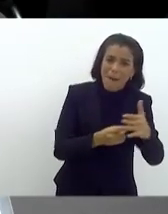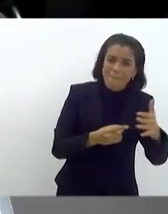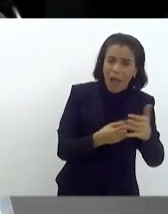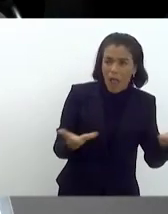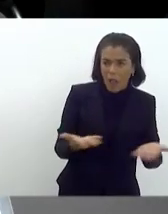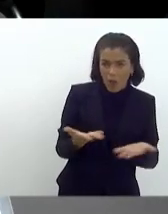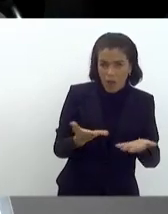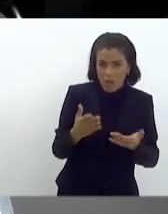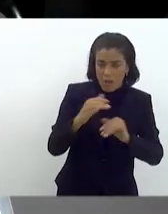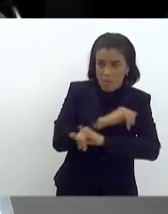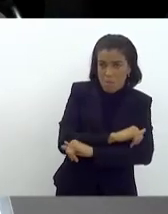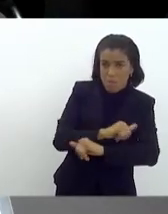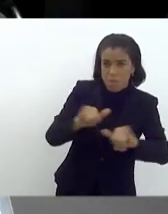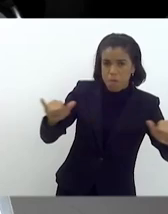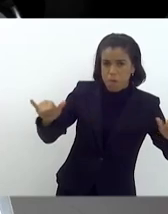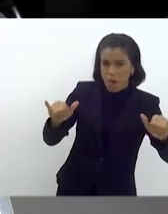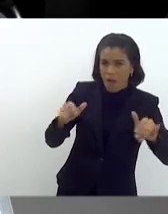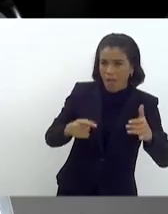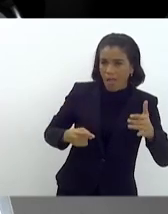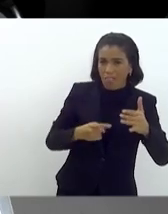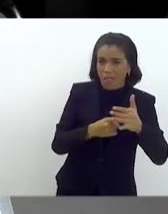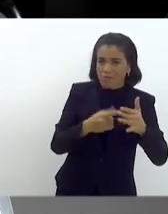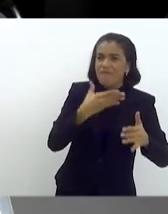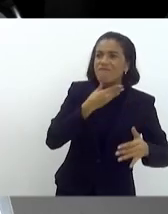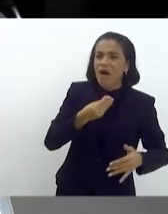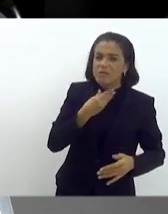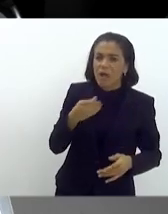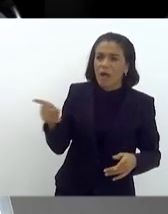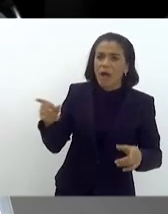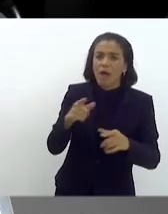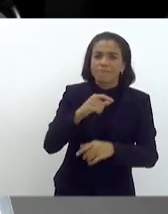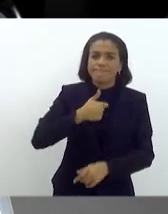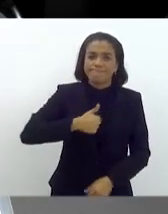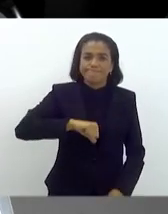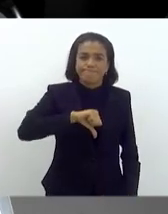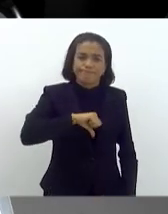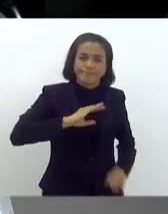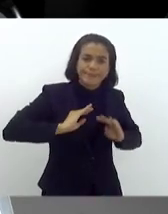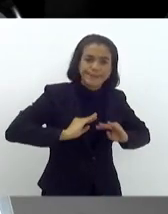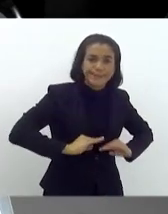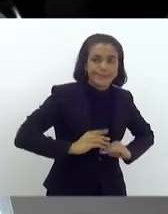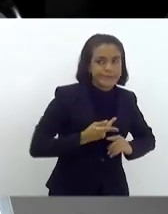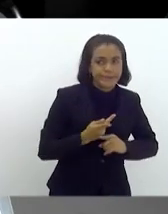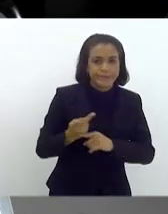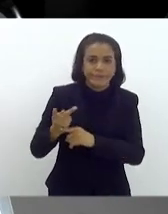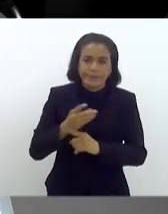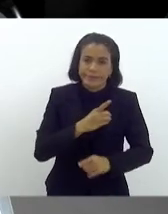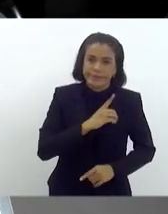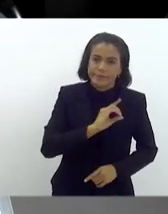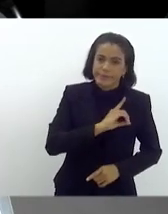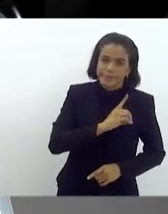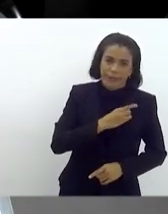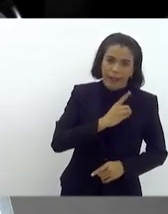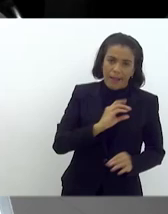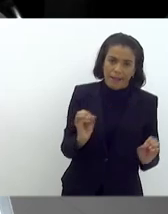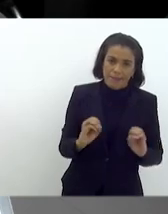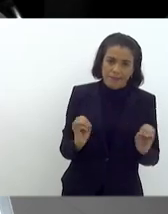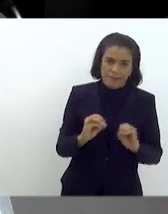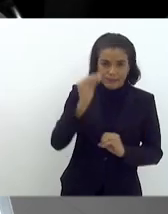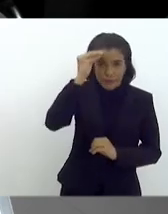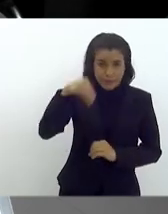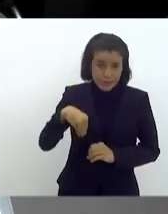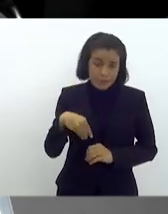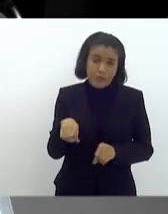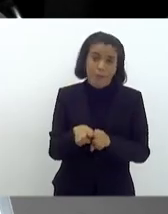demérito de algumas acabar enfraquecendo uma causa que é muito maior né então esses ensinamentos que dão as Inclusive